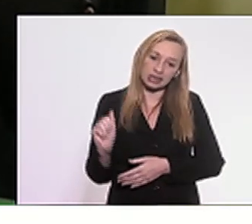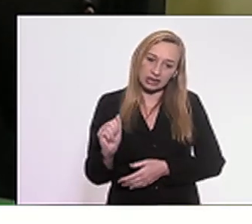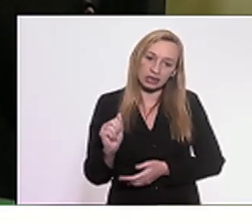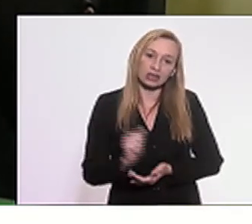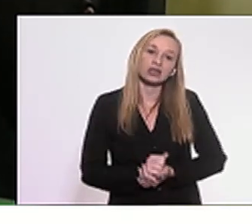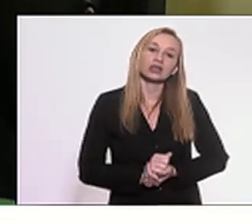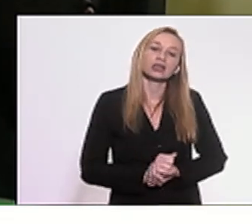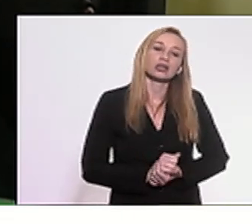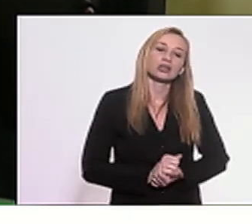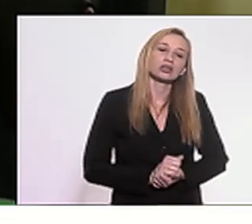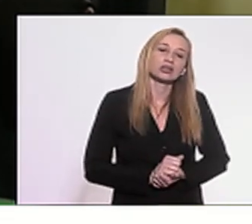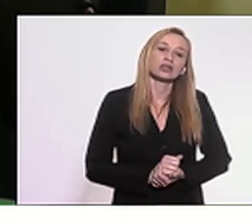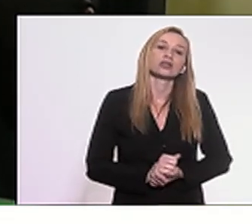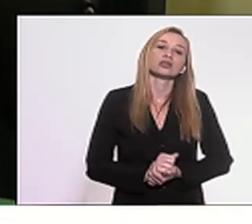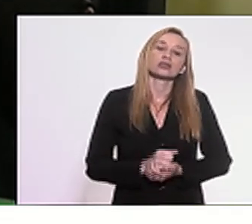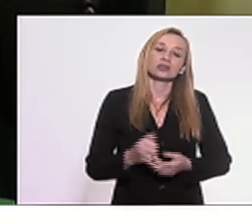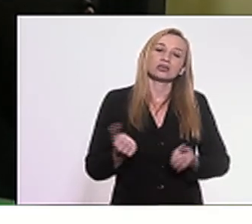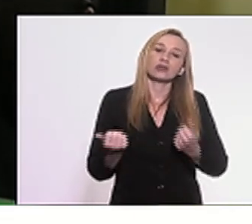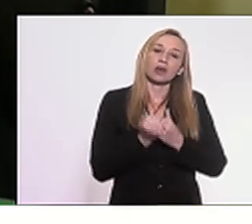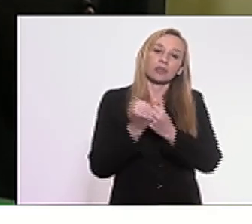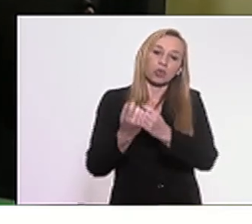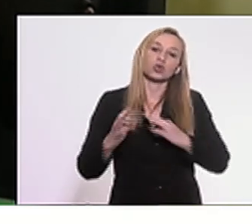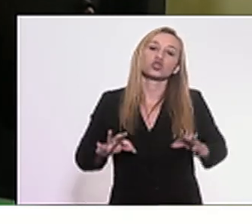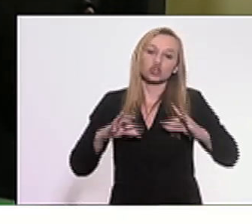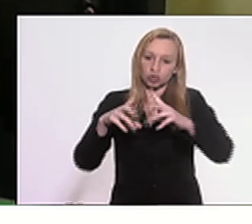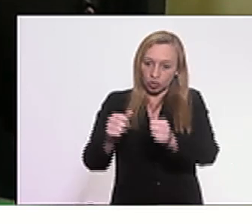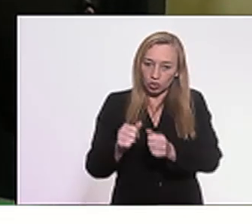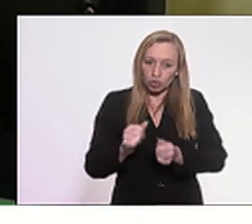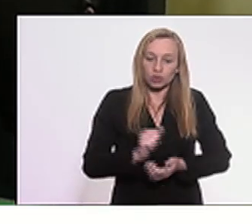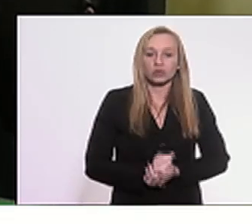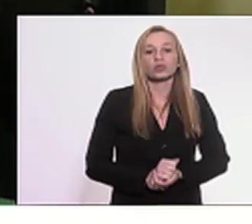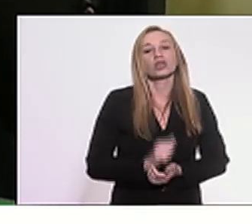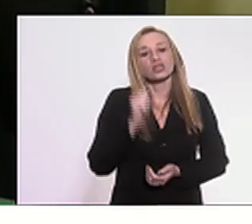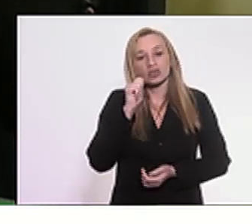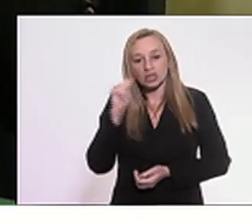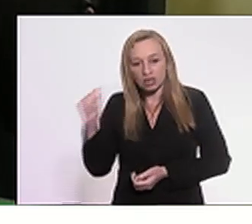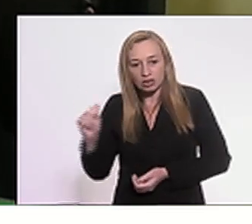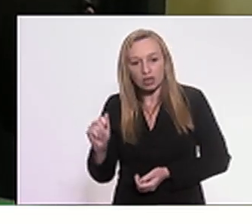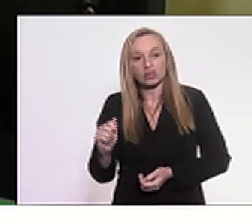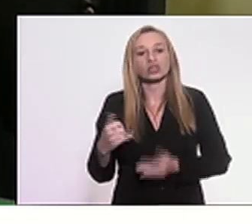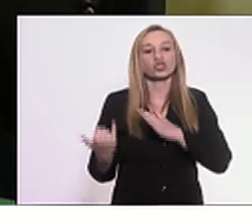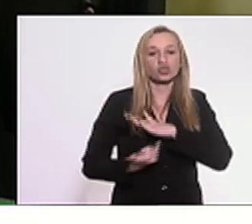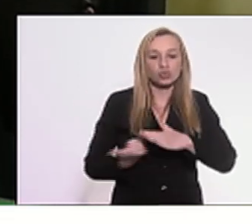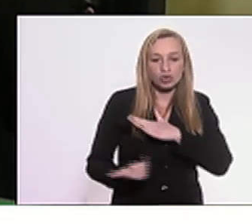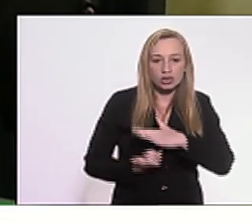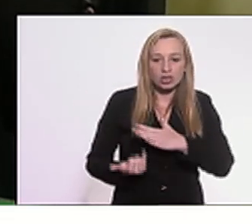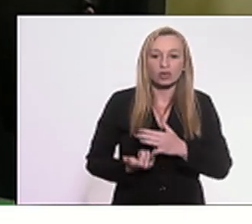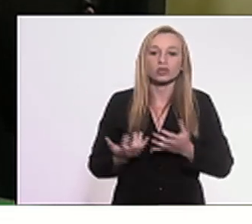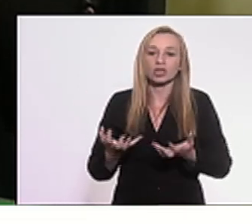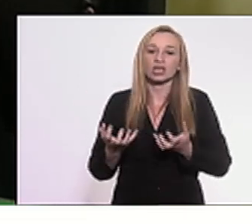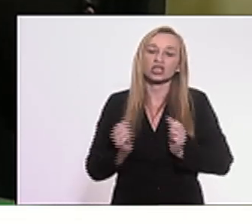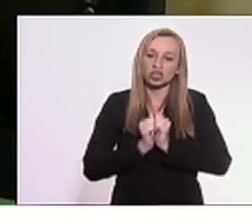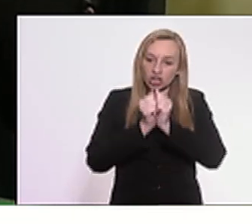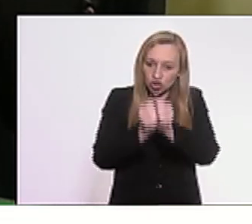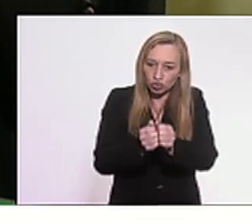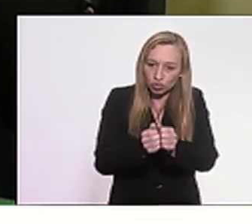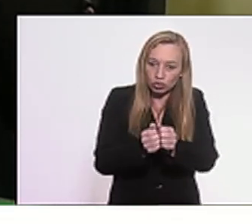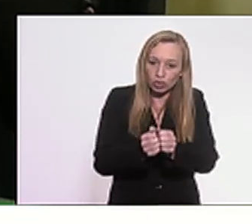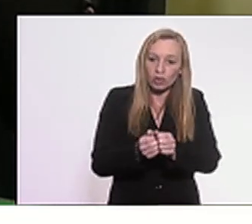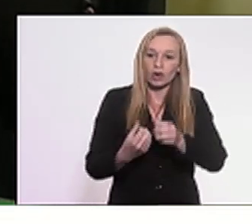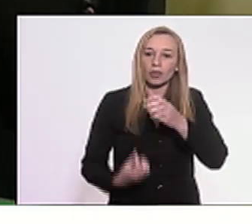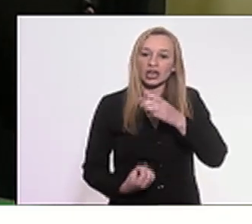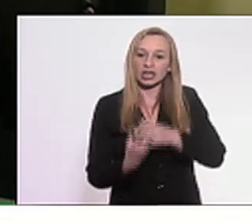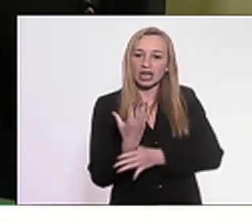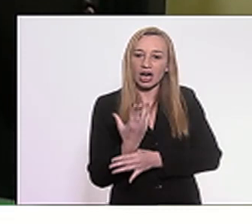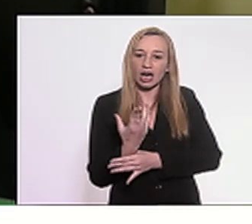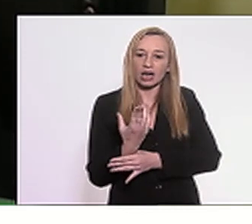esse debate, conta com a participação de todos, né, com as associações, com as instituições que queiram participar para a gente criar esse